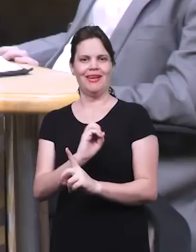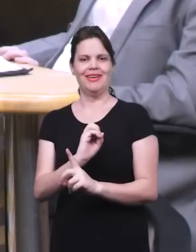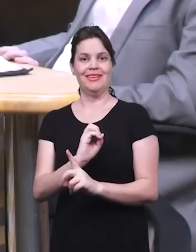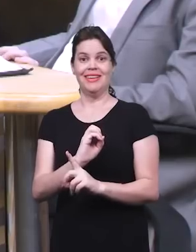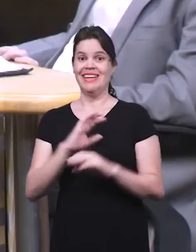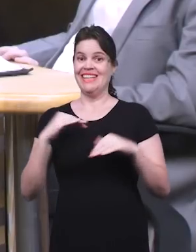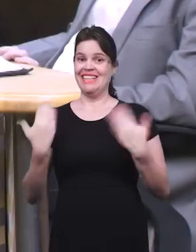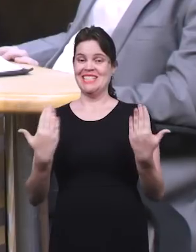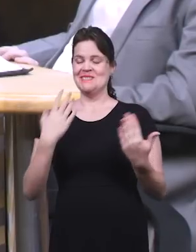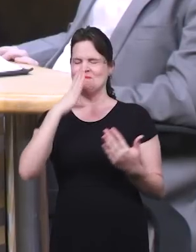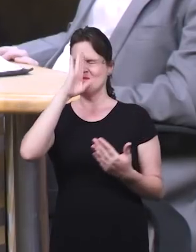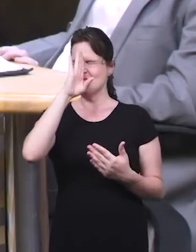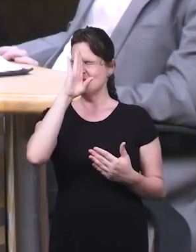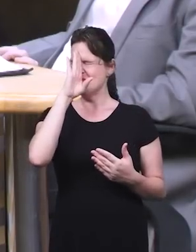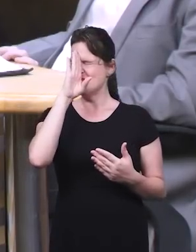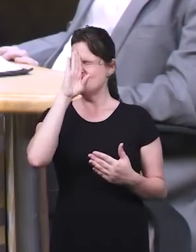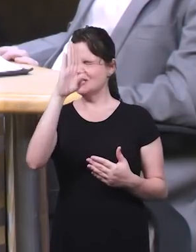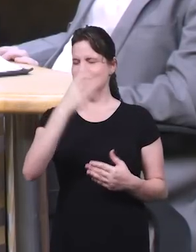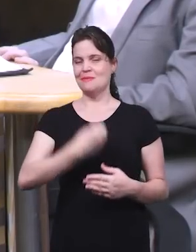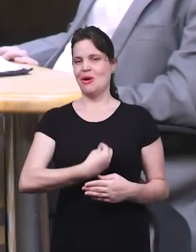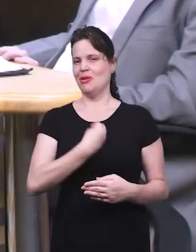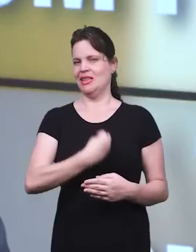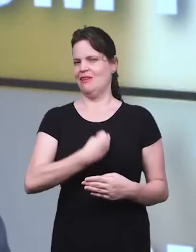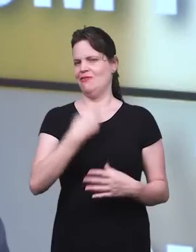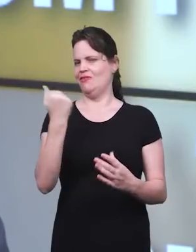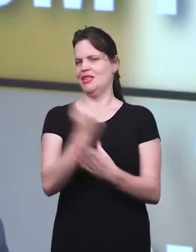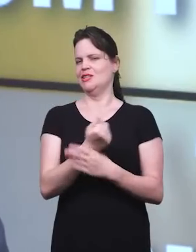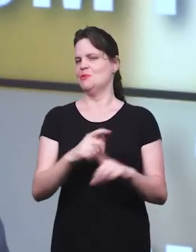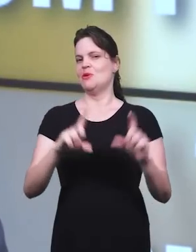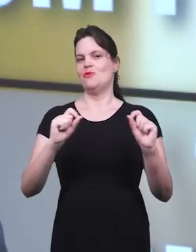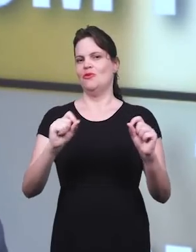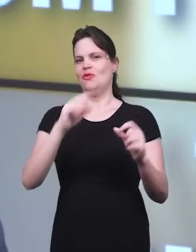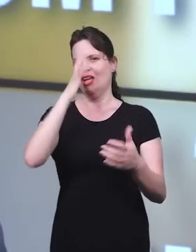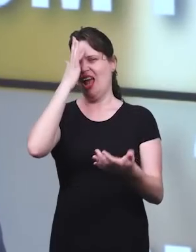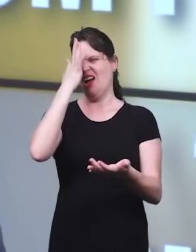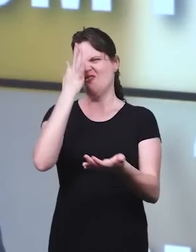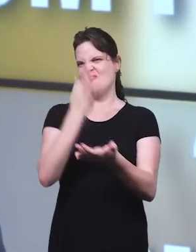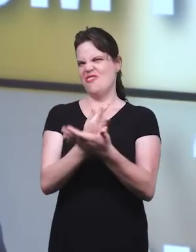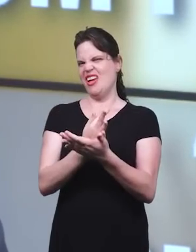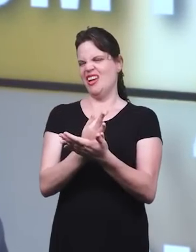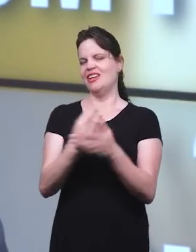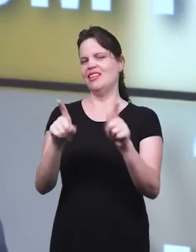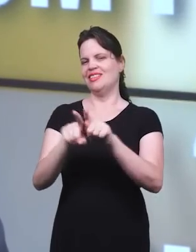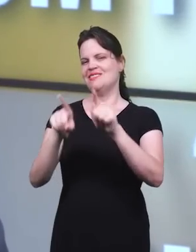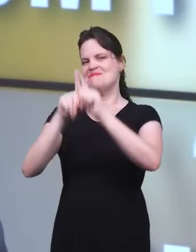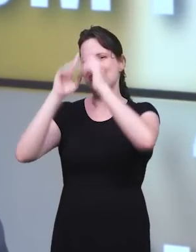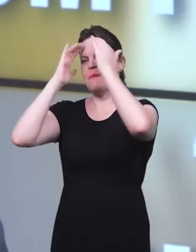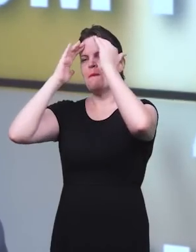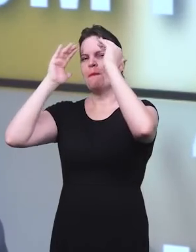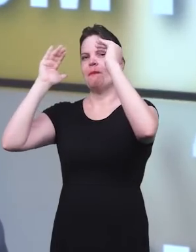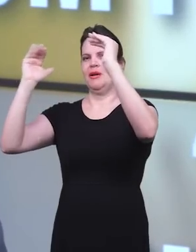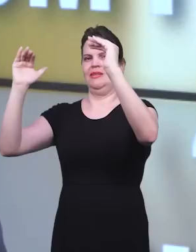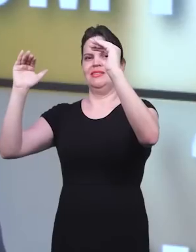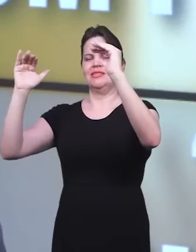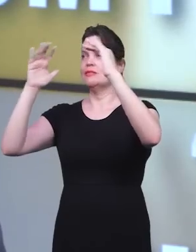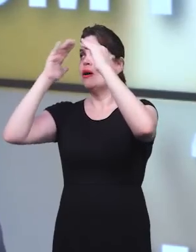foi a obediência, né? A obediência àquilo que Deus requeria dele, né?